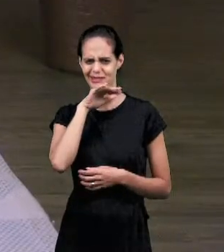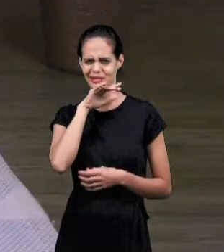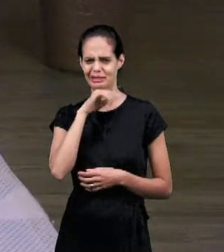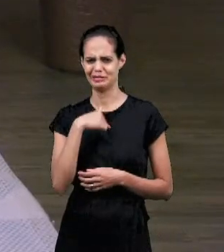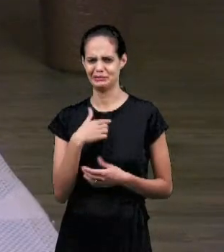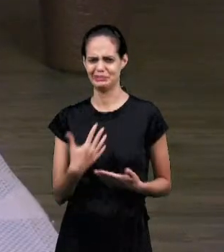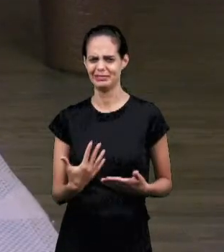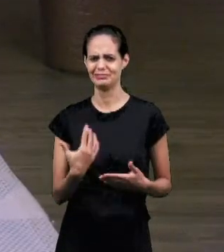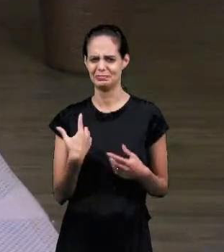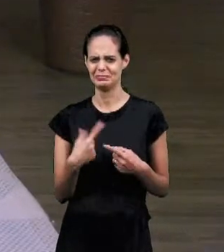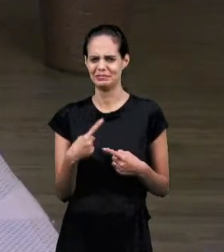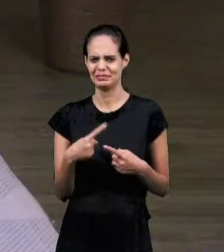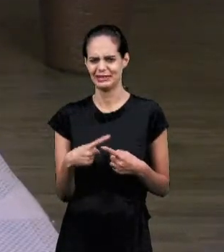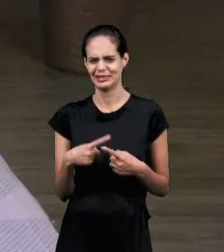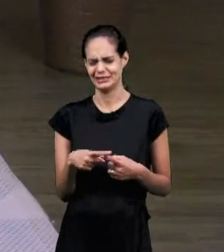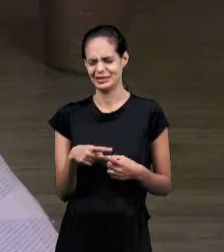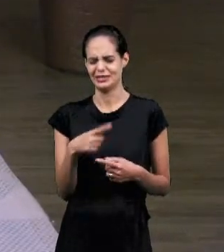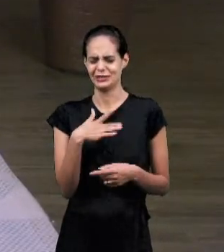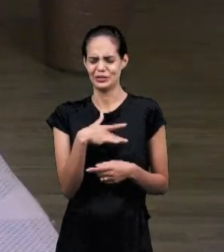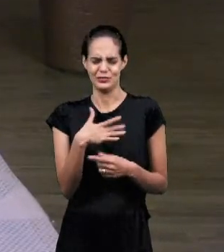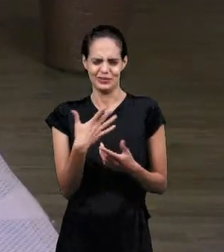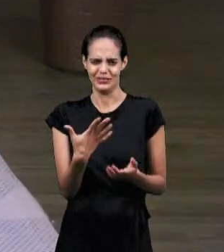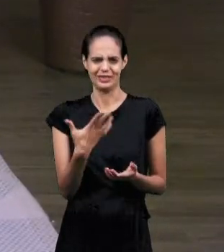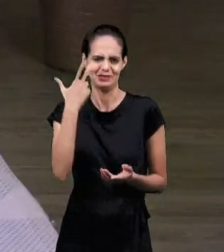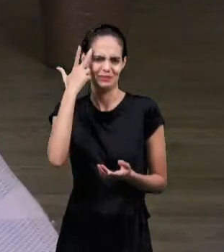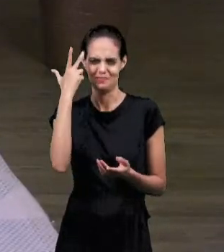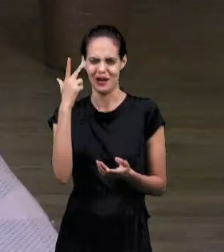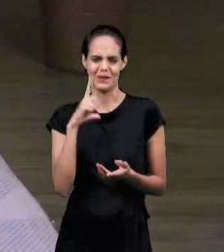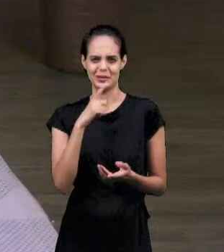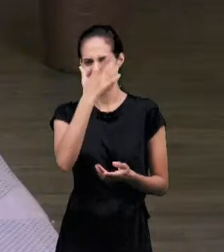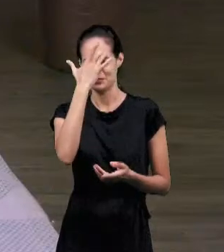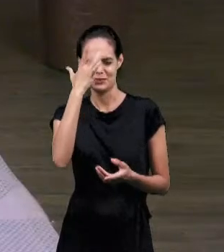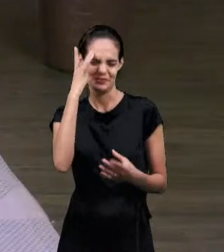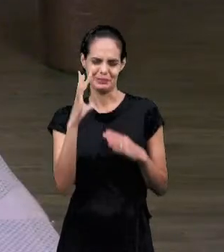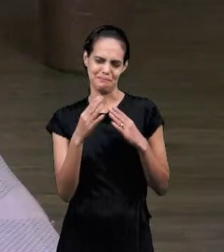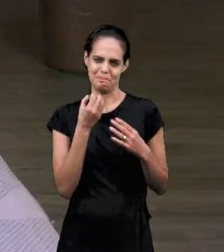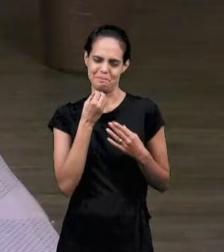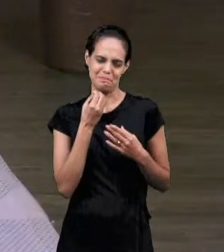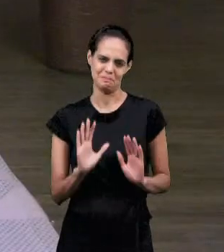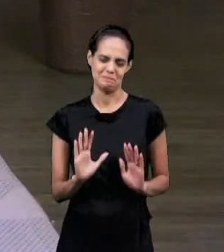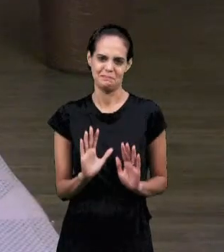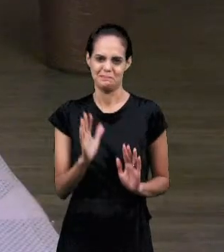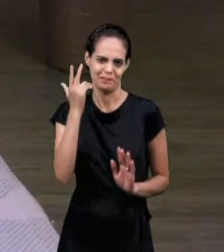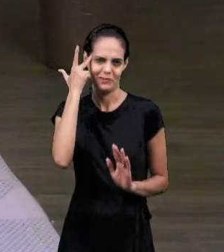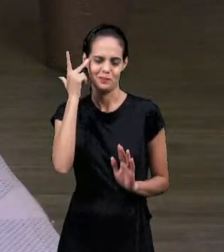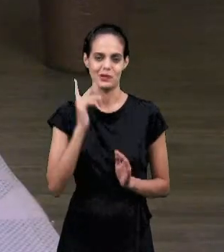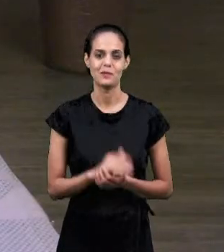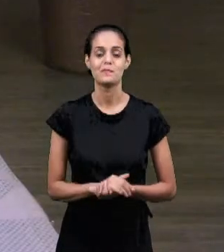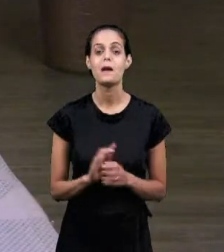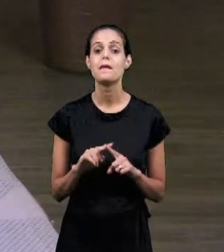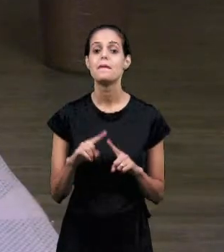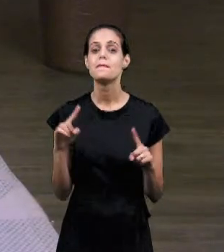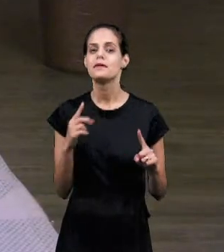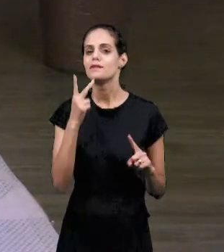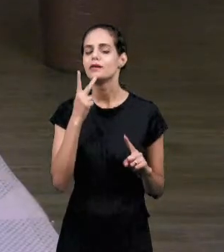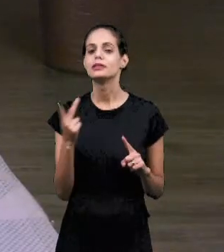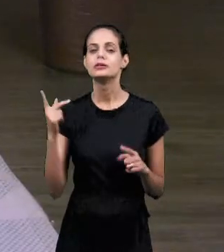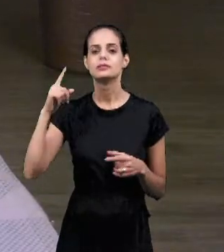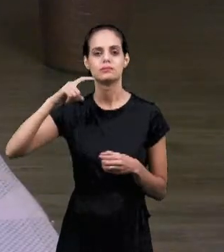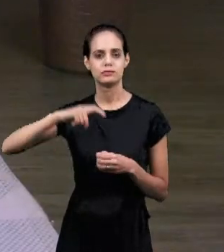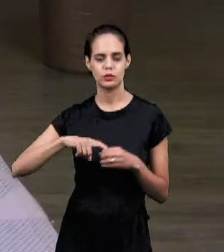né? De tão desafinado que ele é. Mas agora voltando a falar sério aqui do louvor, esses